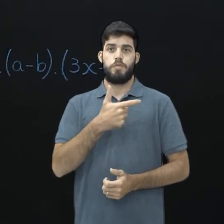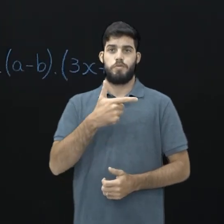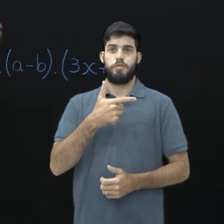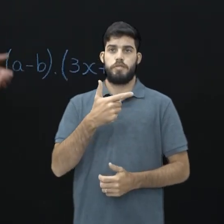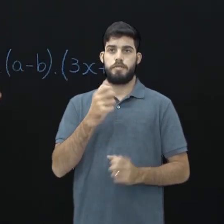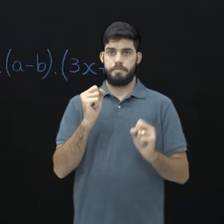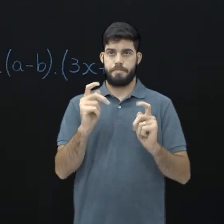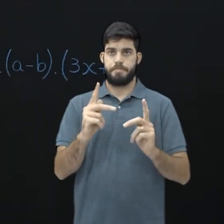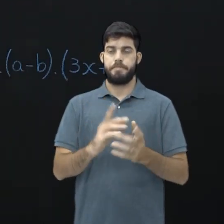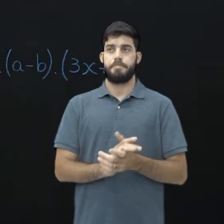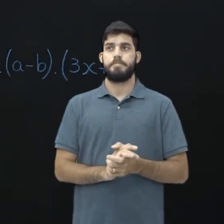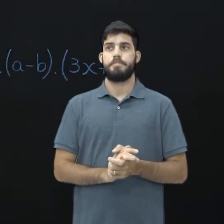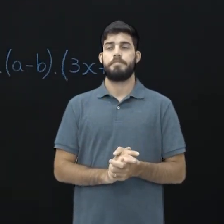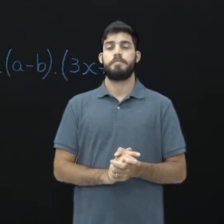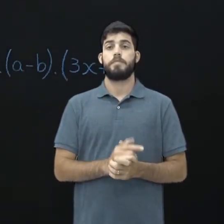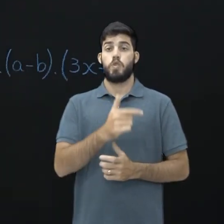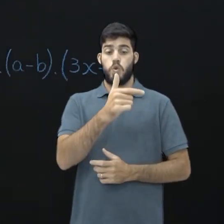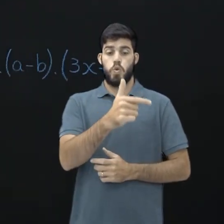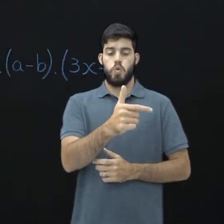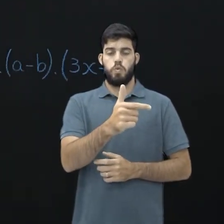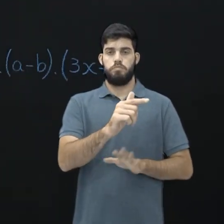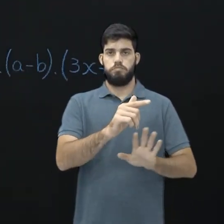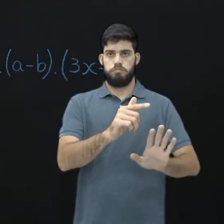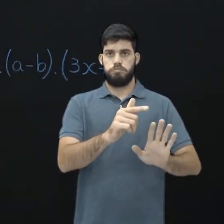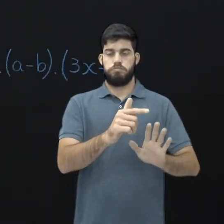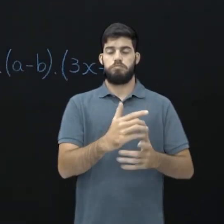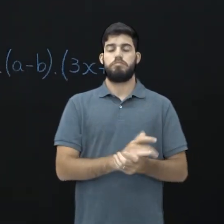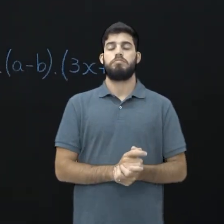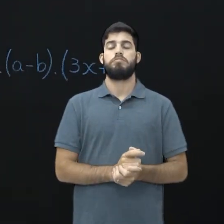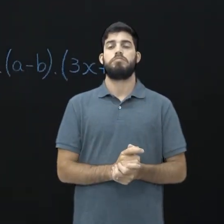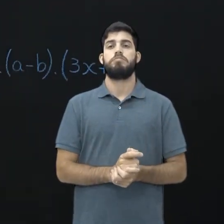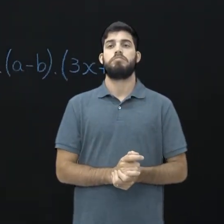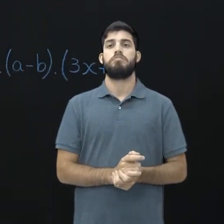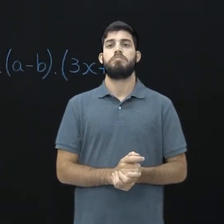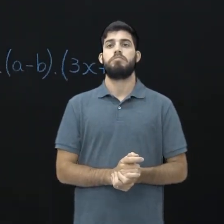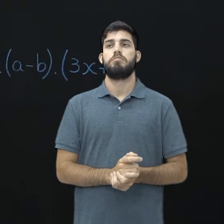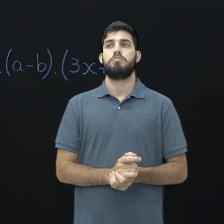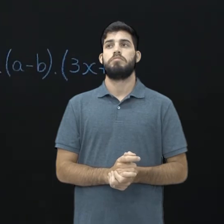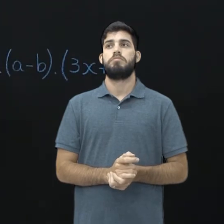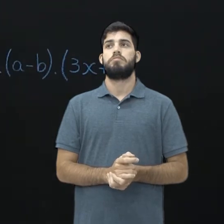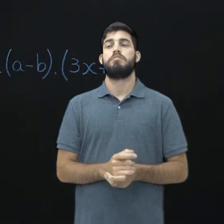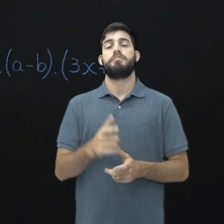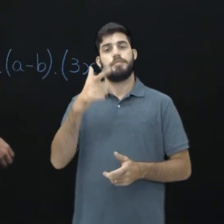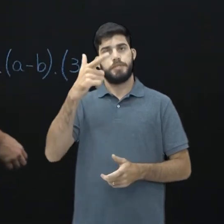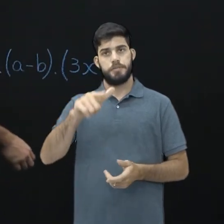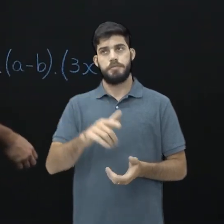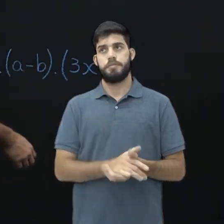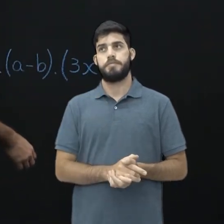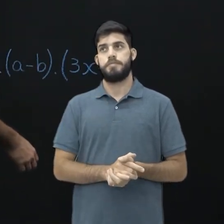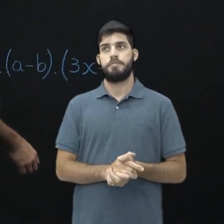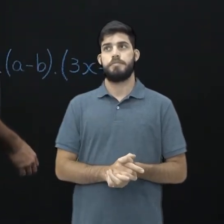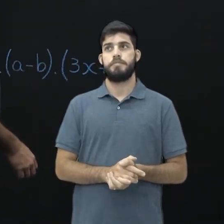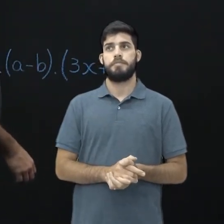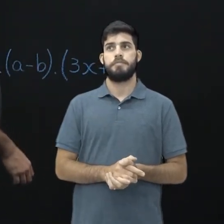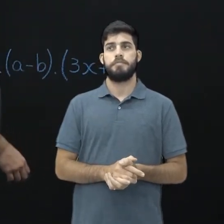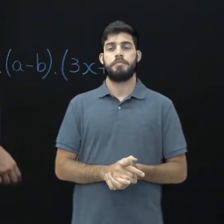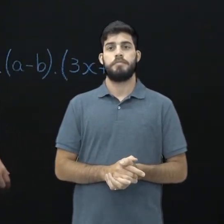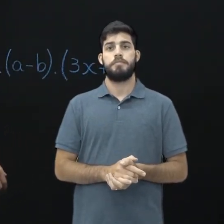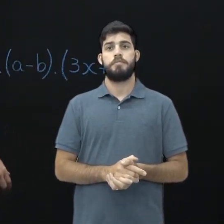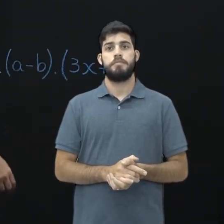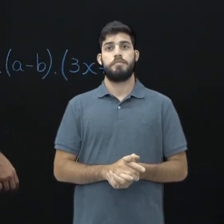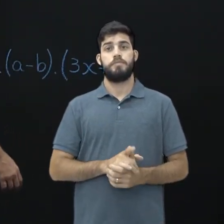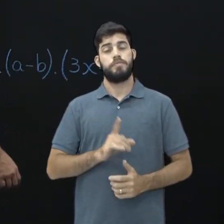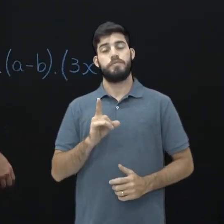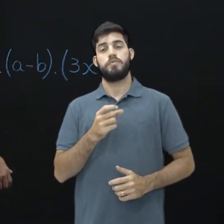Beleza. Logo, então, esse 2 ficará de fora dos parênteses. E aí, de novo, desse valor, desse